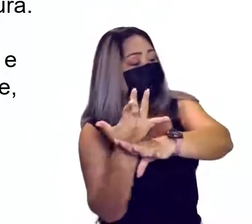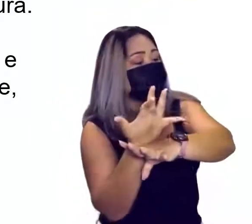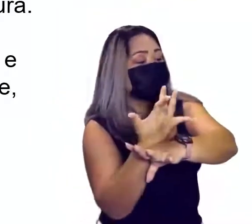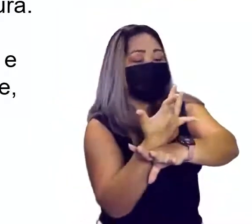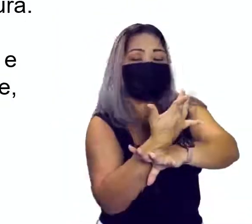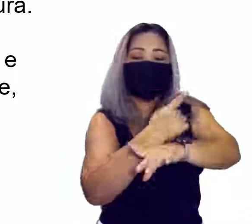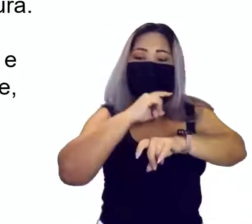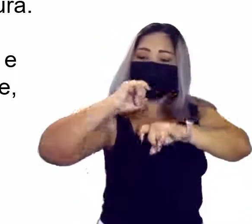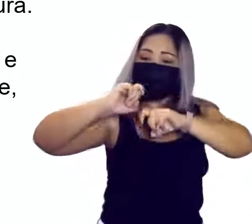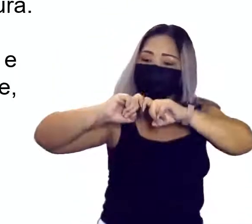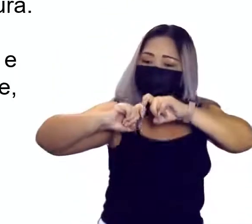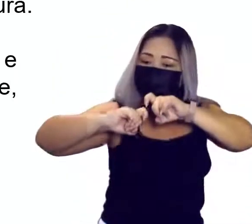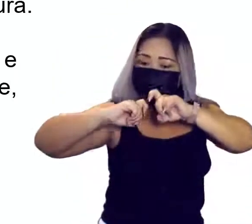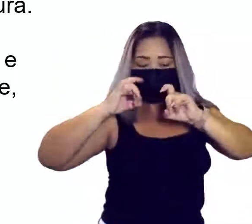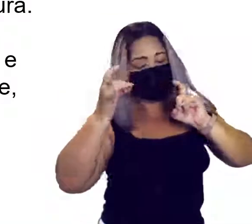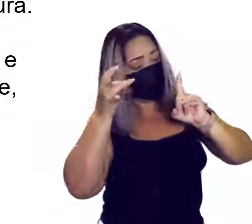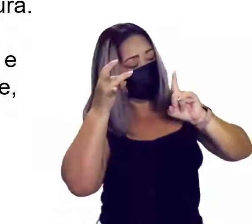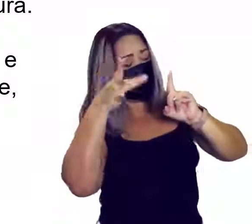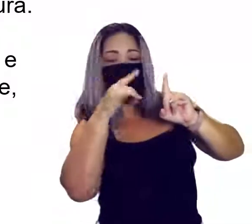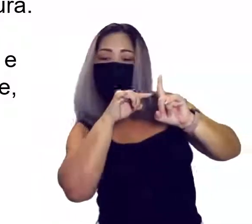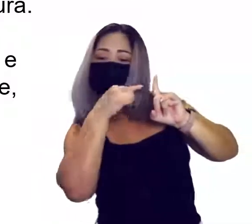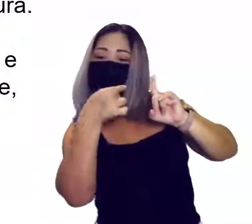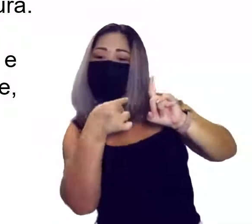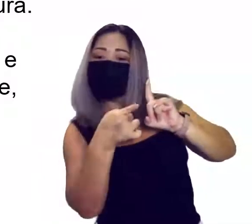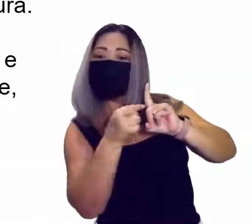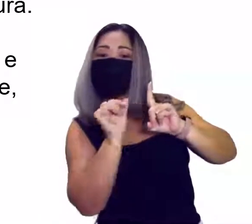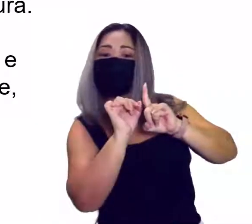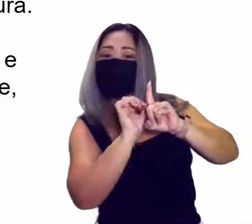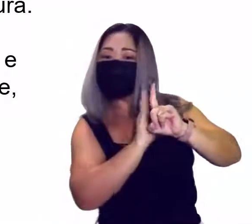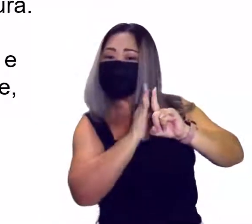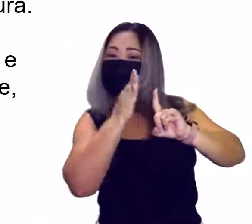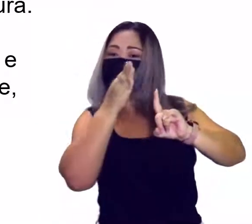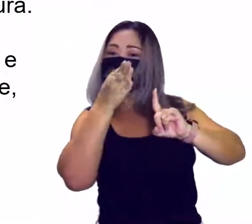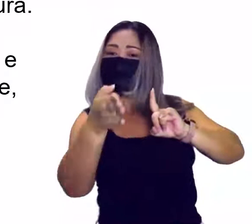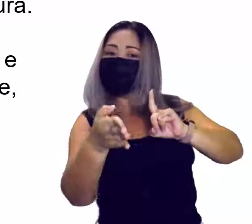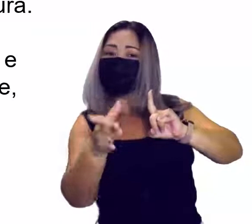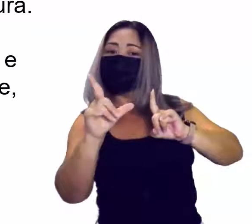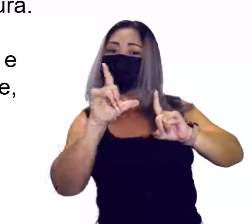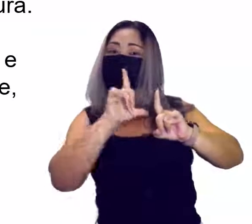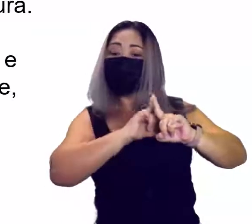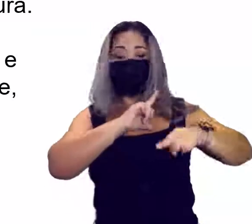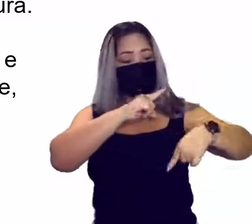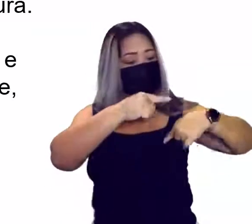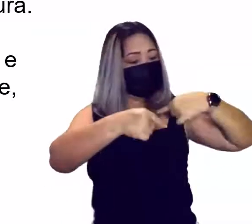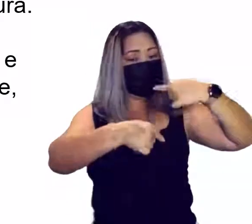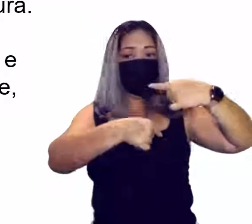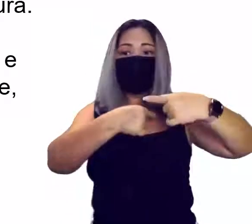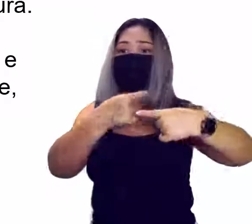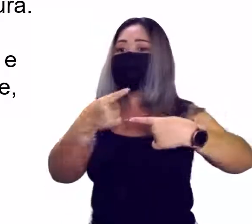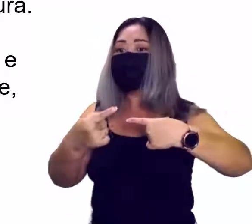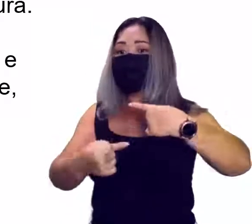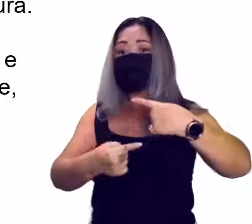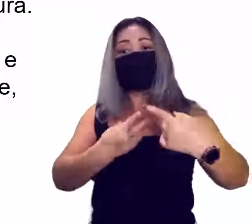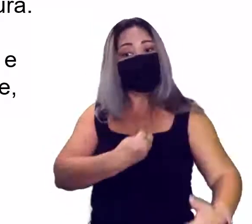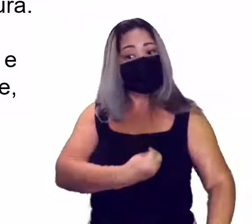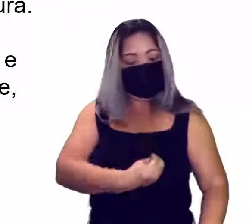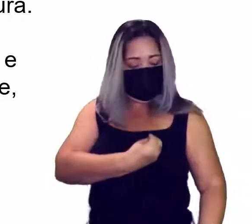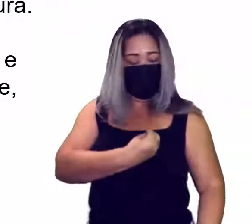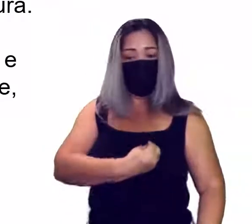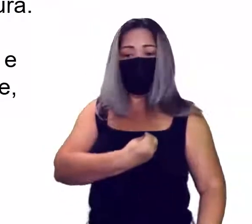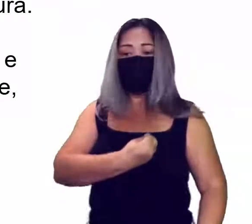fertilidade, da terra cultivada, do direito sagrado e detém o ciclo da vida e da morte.